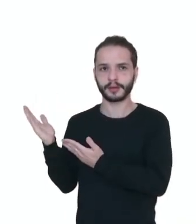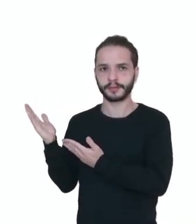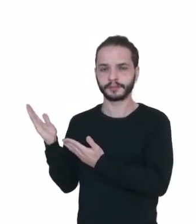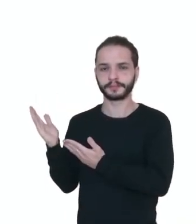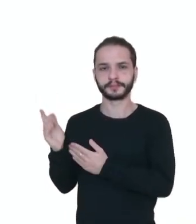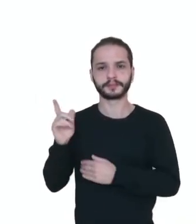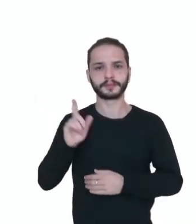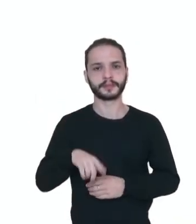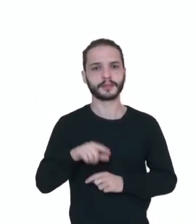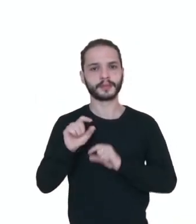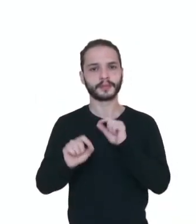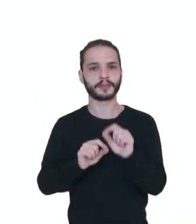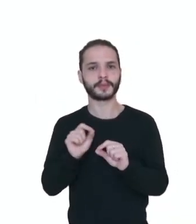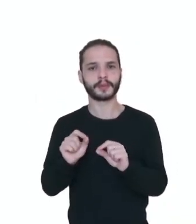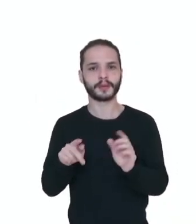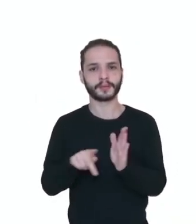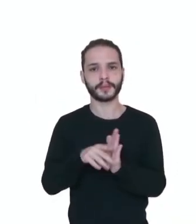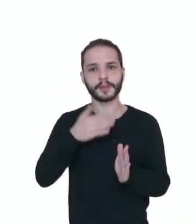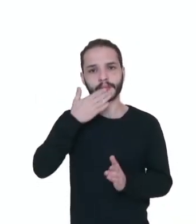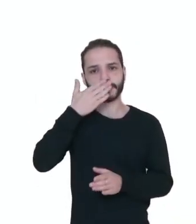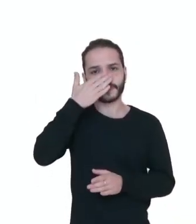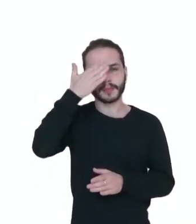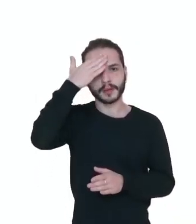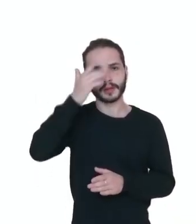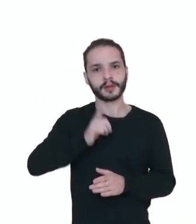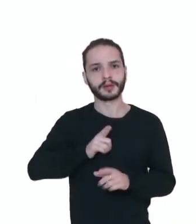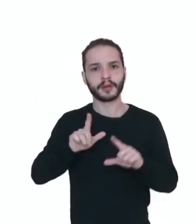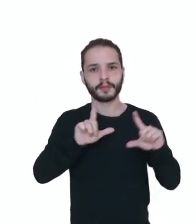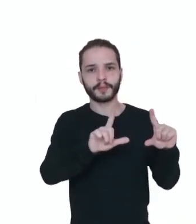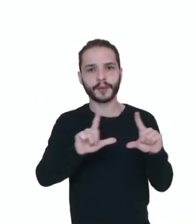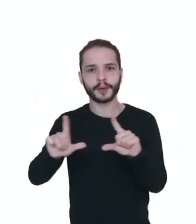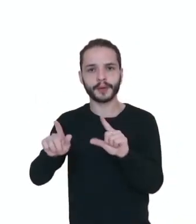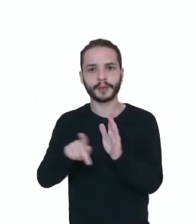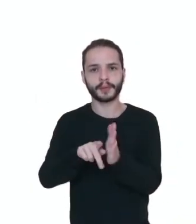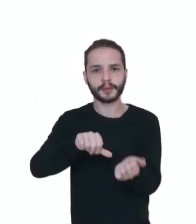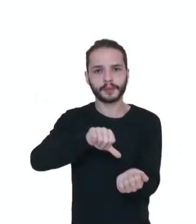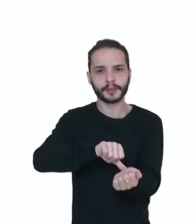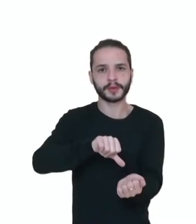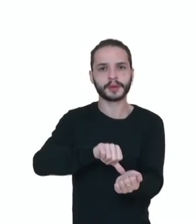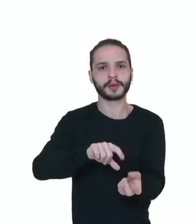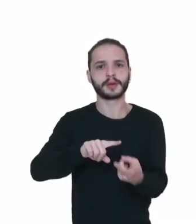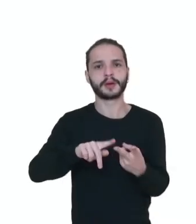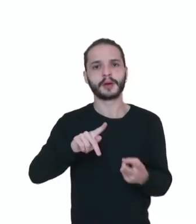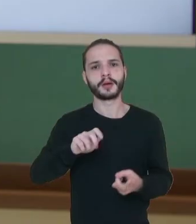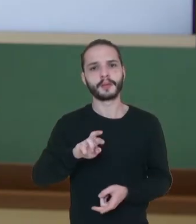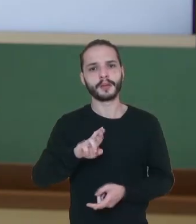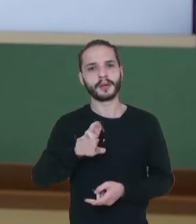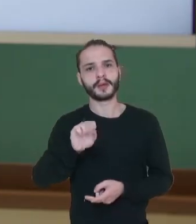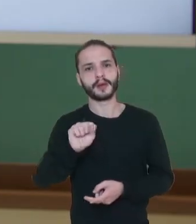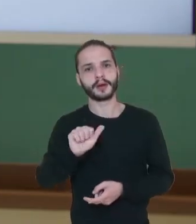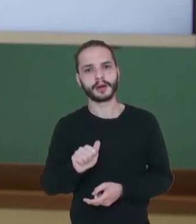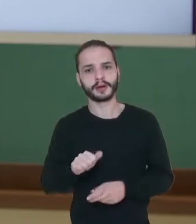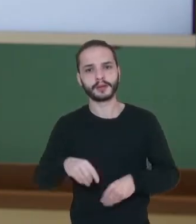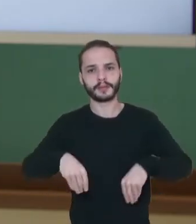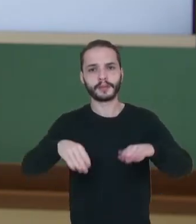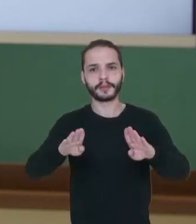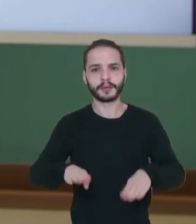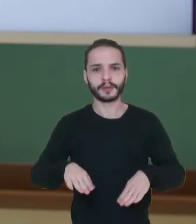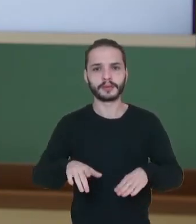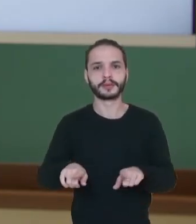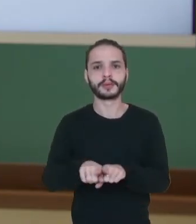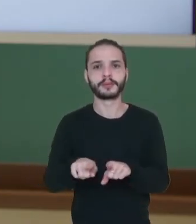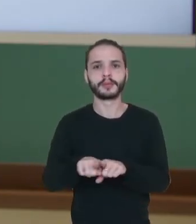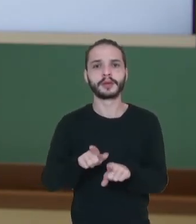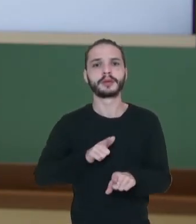Talib, que tem azulejos vindos do Irã, tapetes persas, e aqui você também pode ter palestras sobre